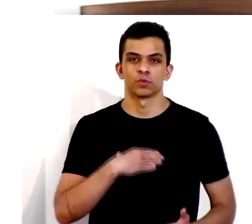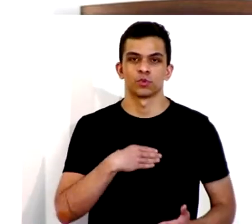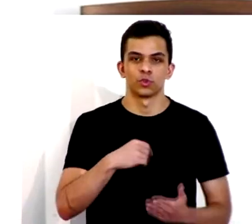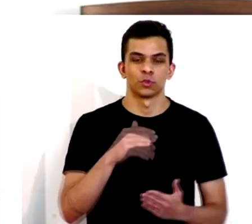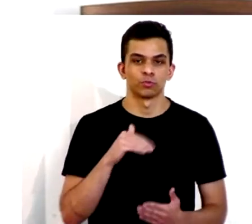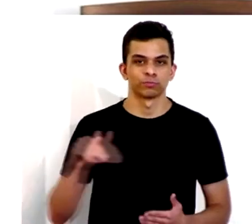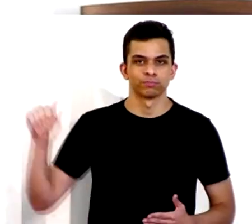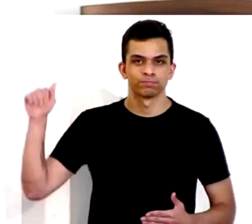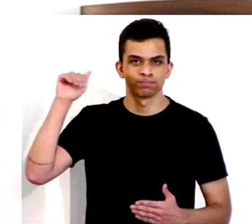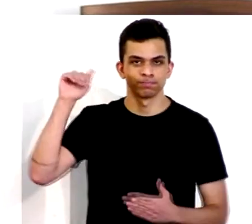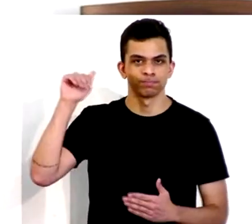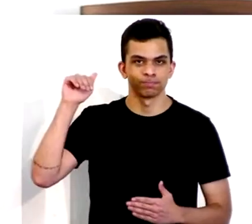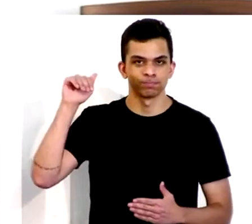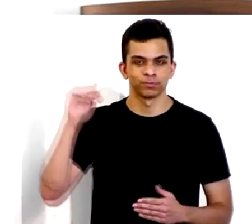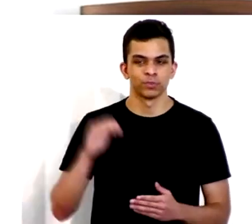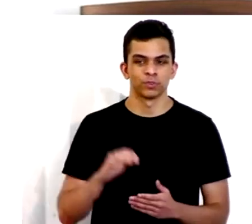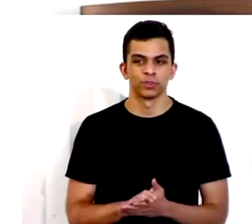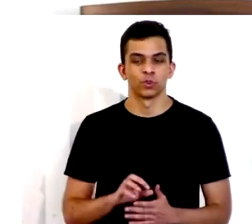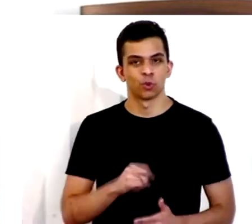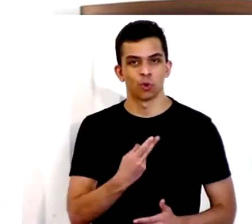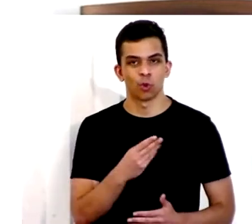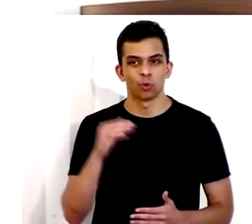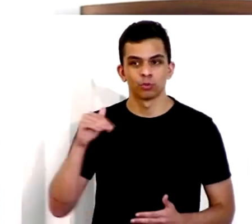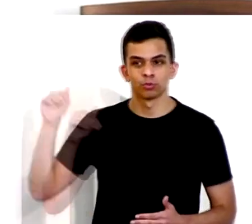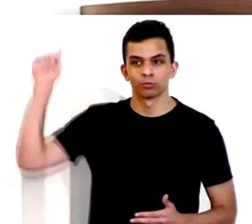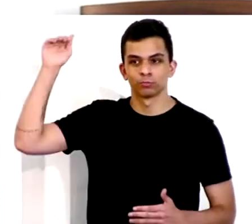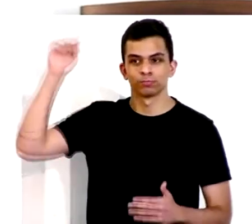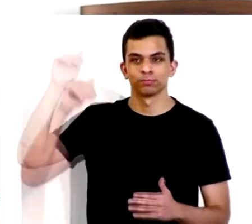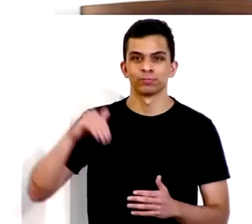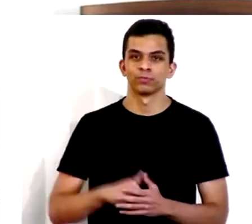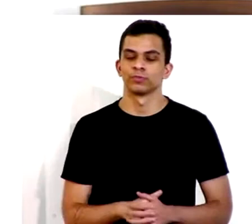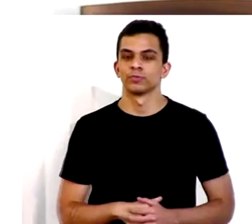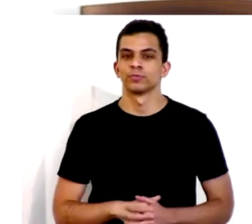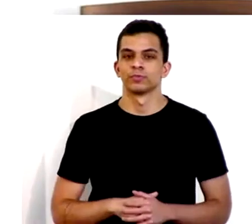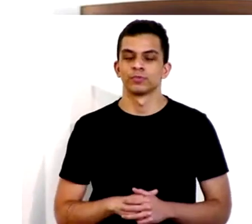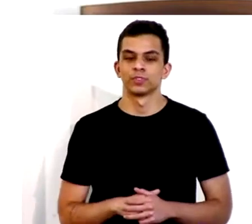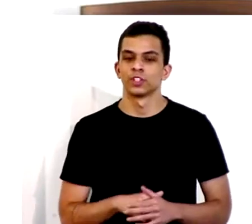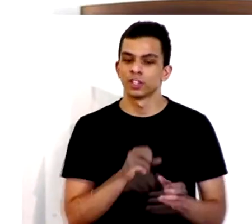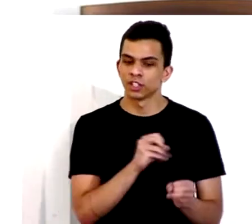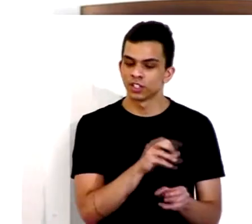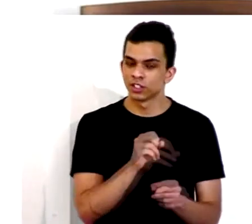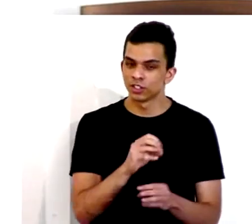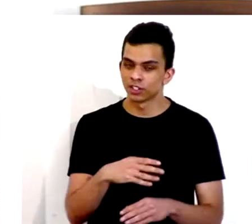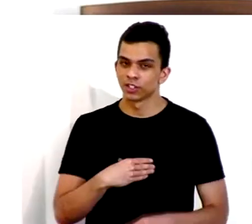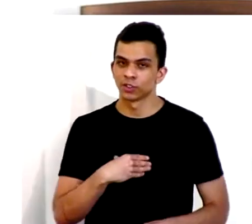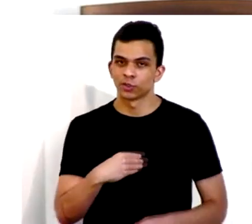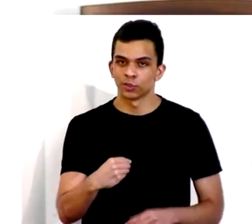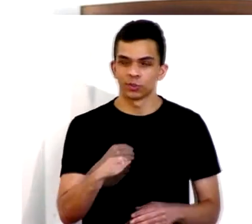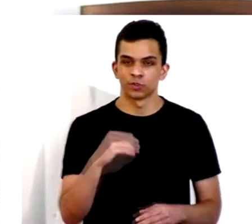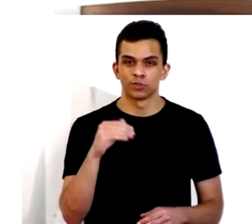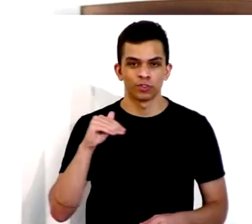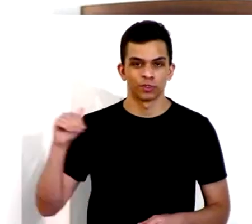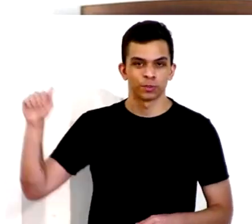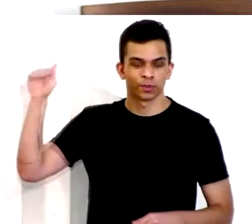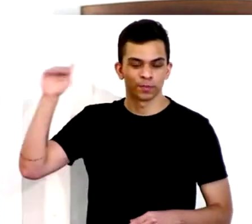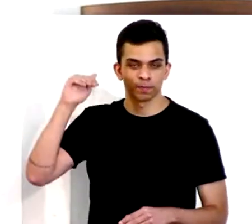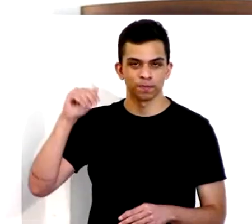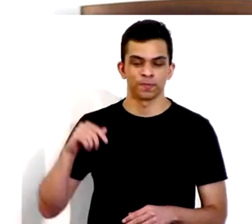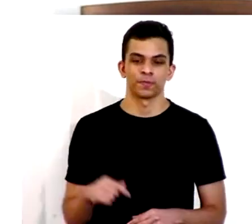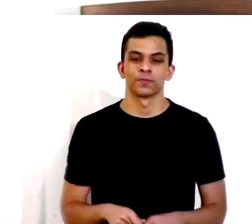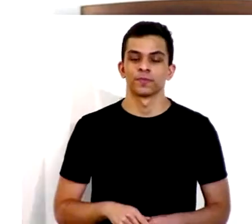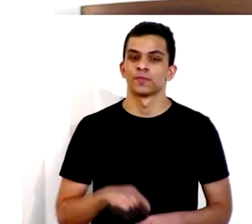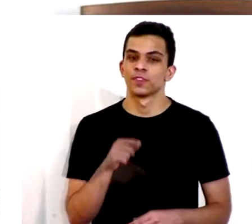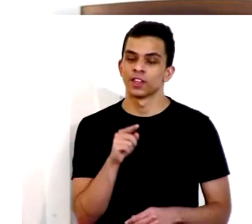seu filho mais velho precisa ser referencial para o seu filho mais novo, pode ser também que ele não tenha um bom